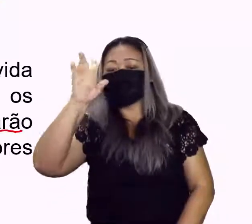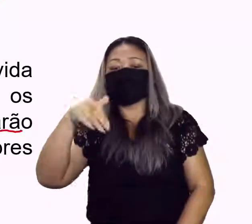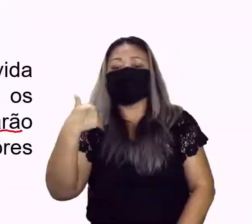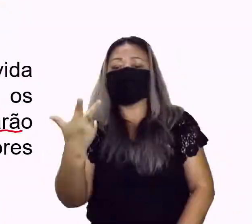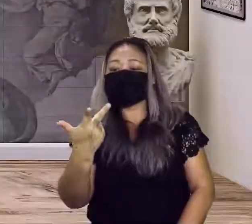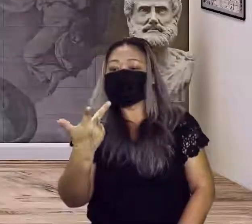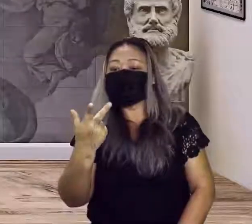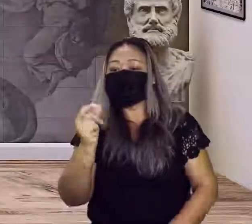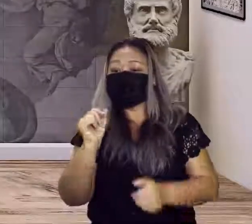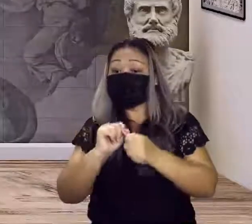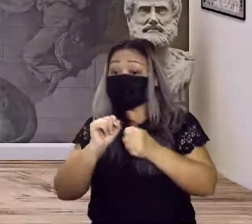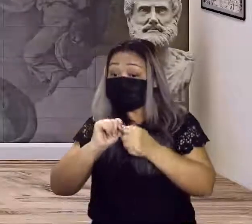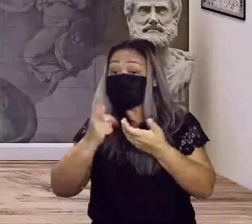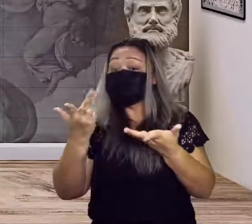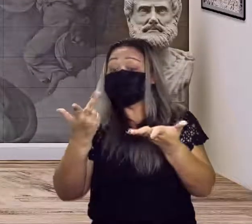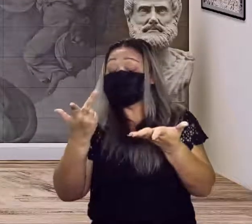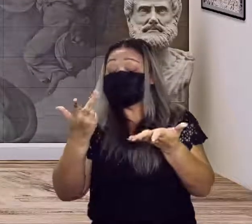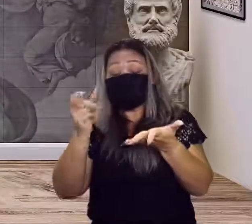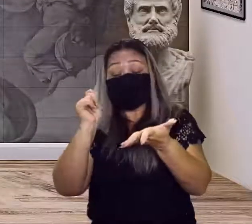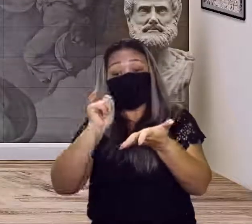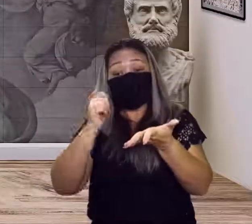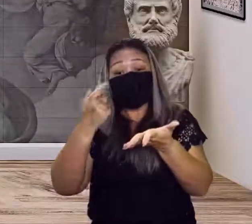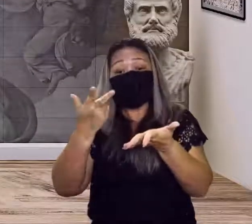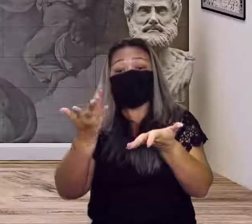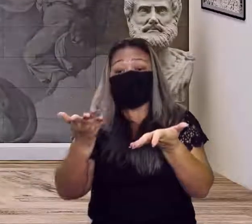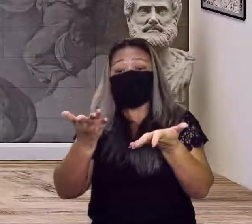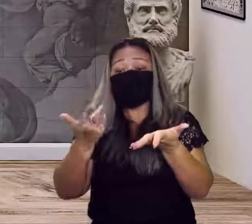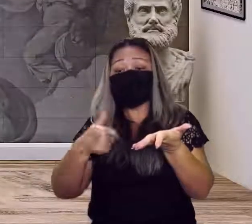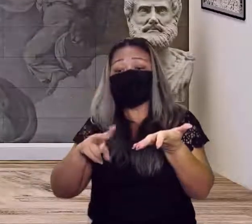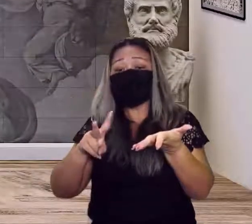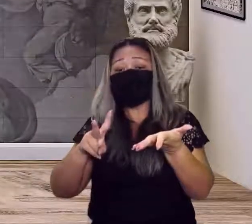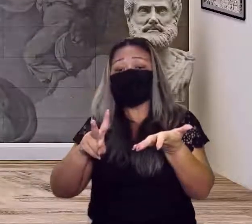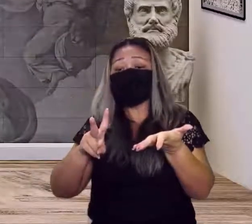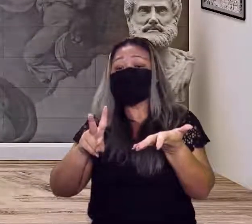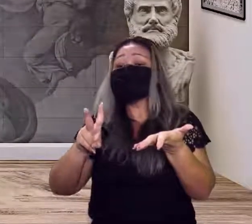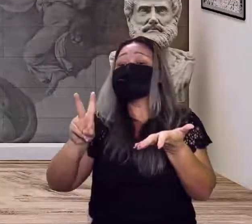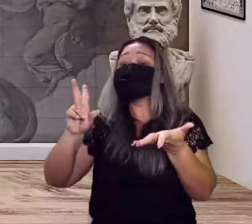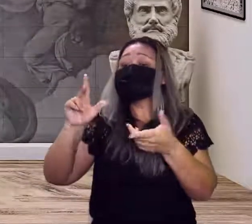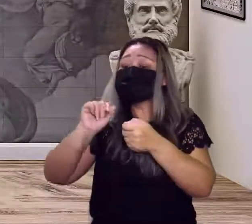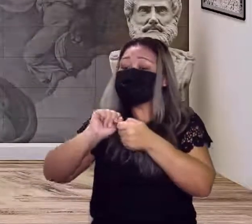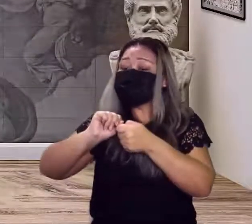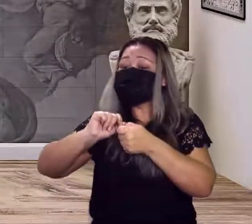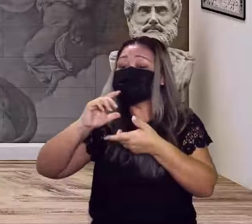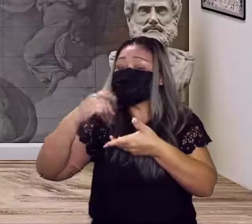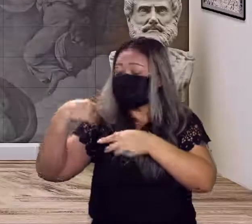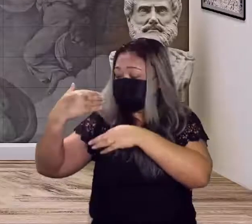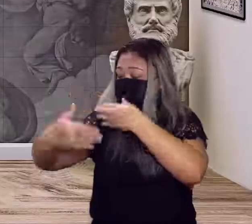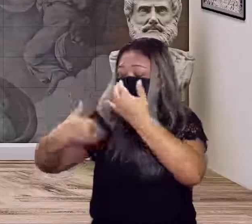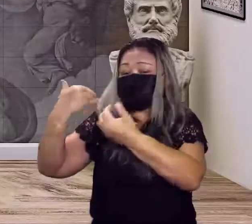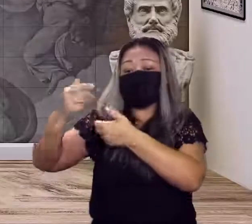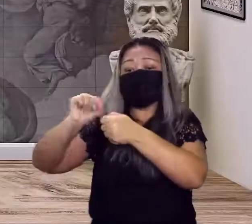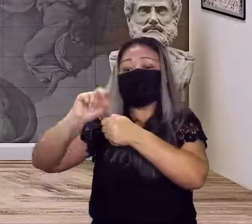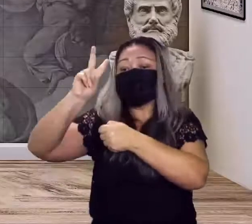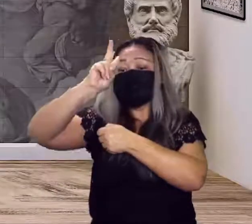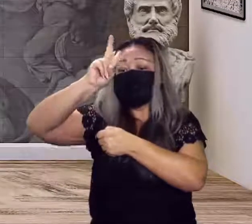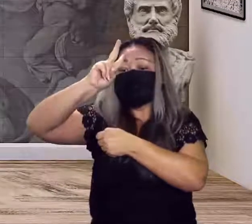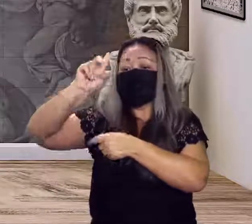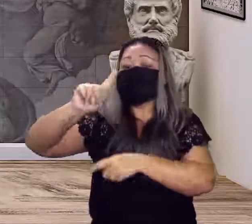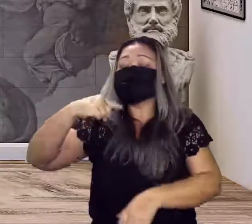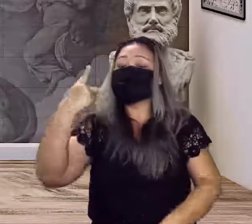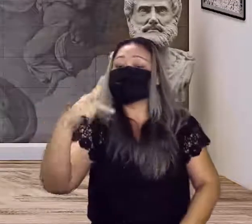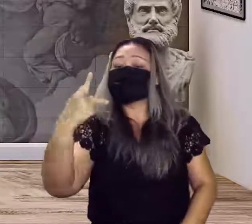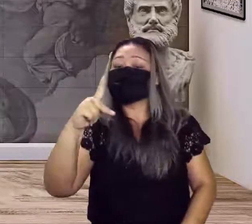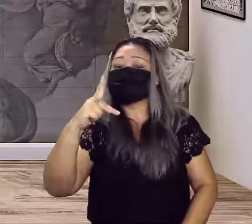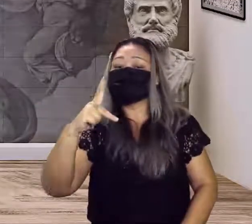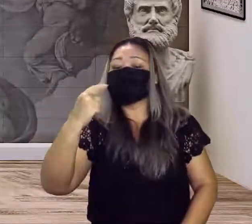fazer um retrato de vida da sua história. Por exemplo, passa agora. Faça um retrato de vida, um processo histórico da sua...